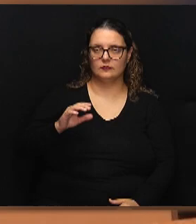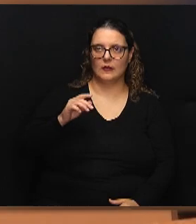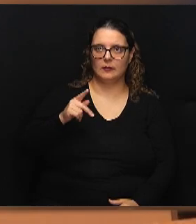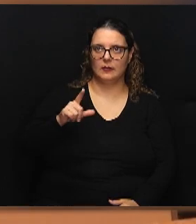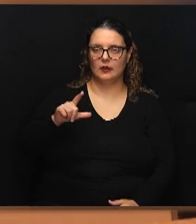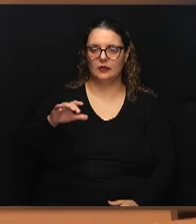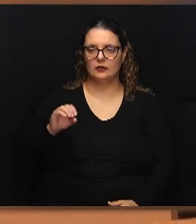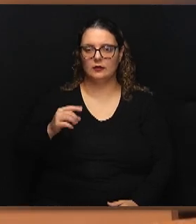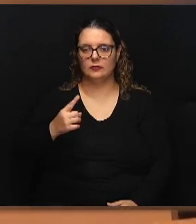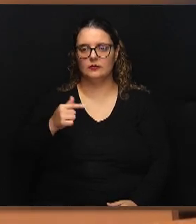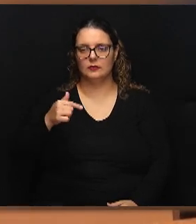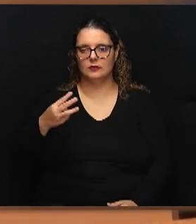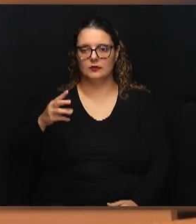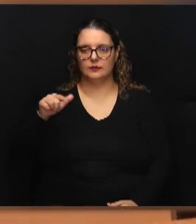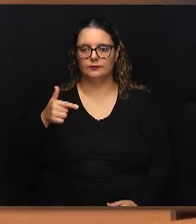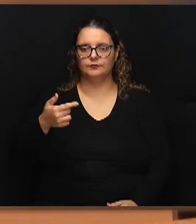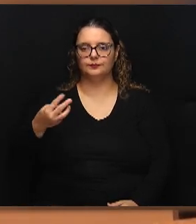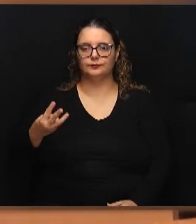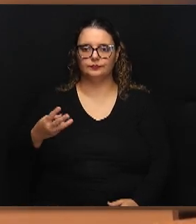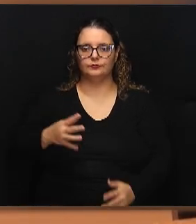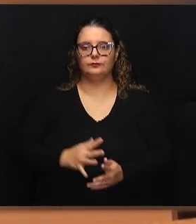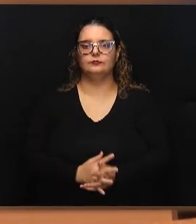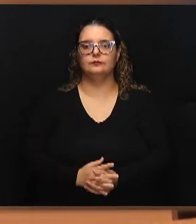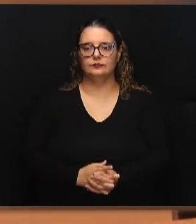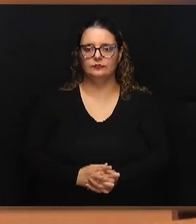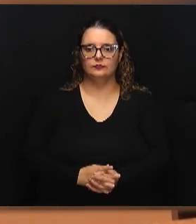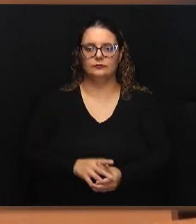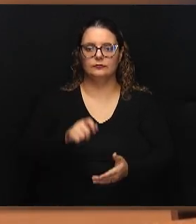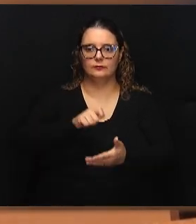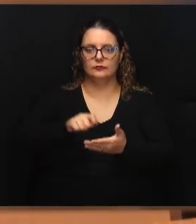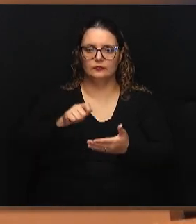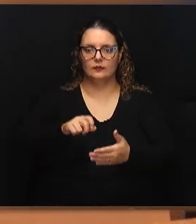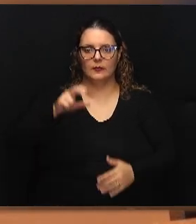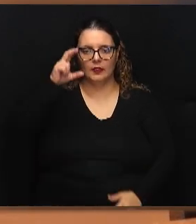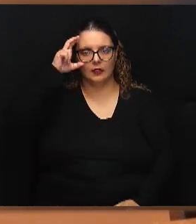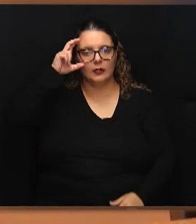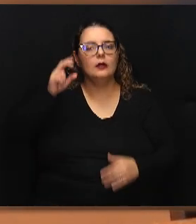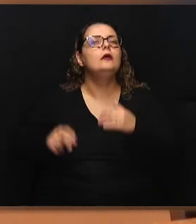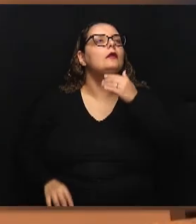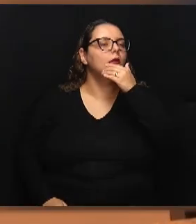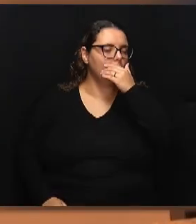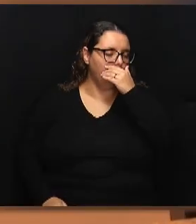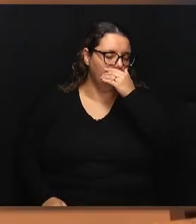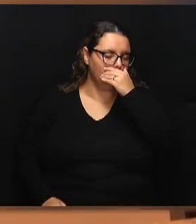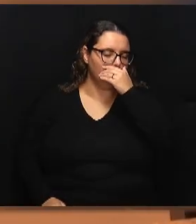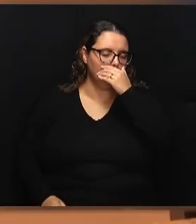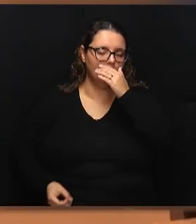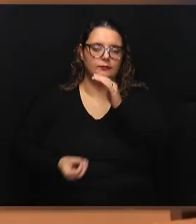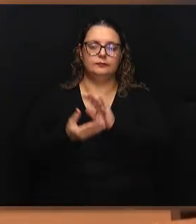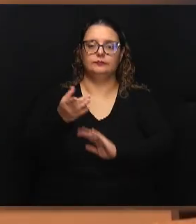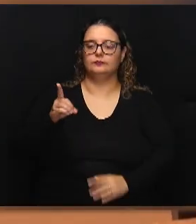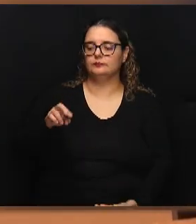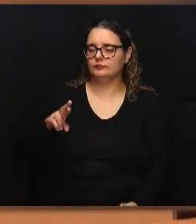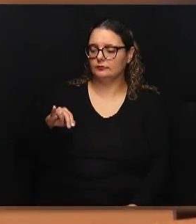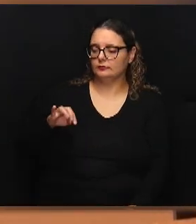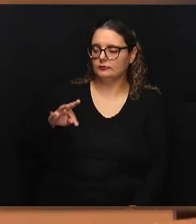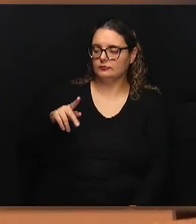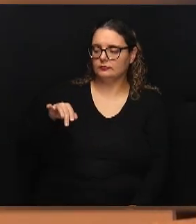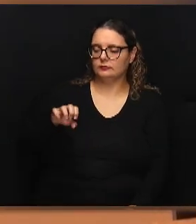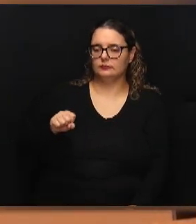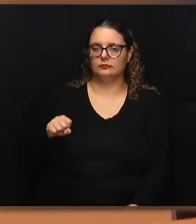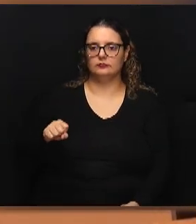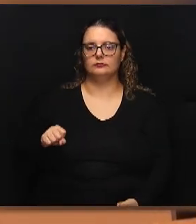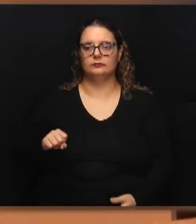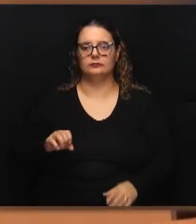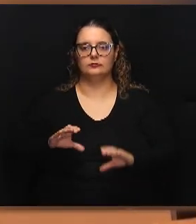processo 239, de autoria do senhor vereador Carlinhos Camelô, que cria as diretrizes da política municipal da saúde hip